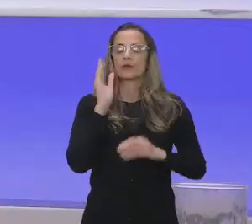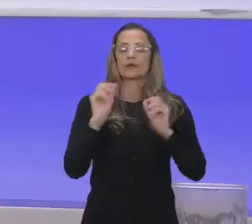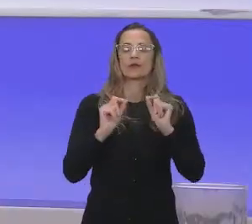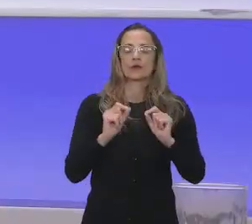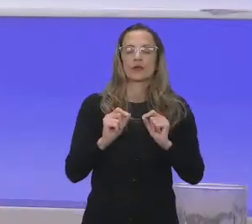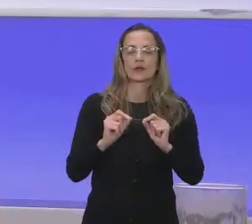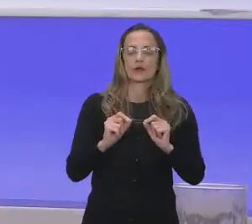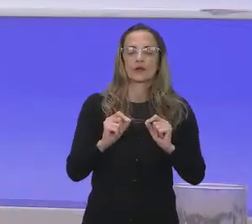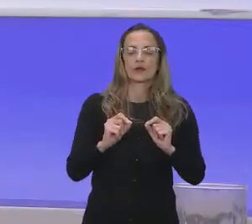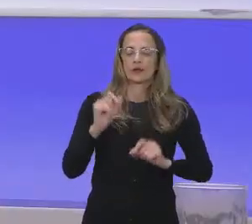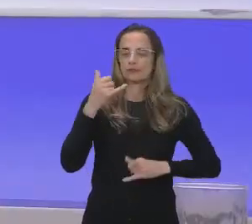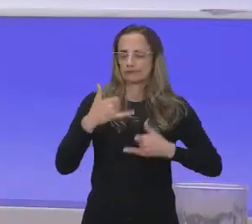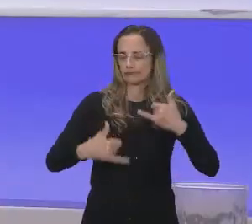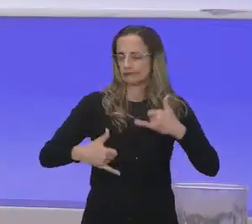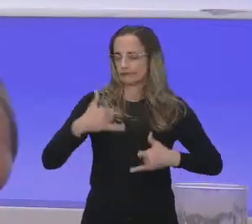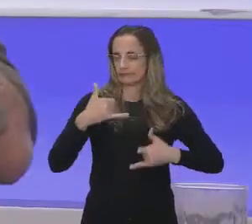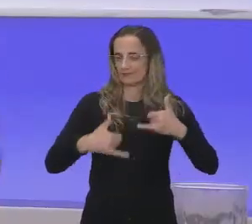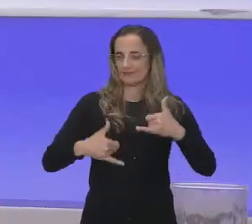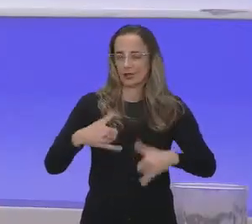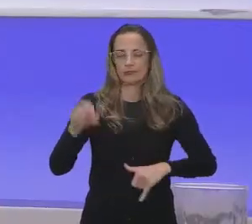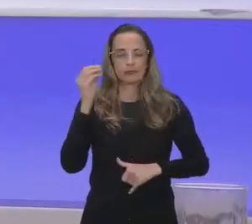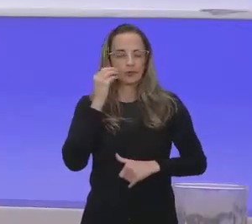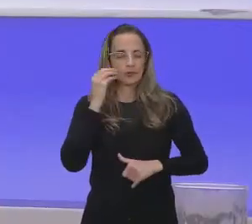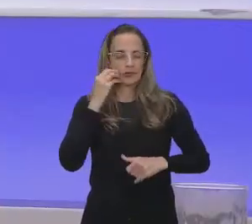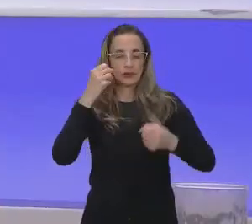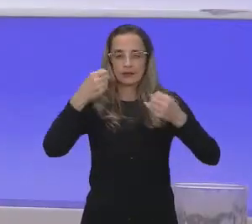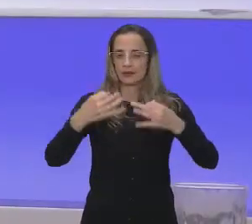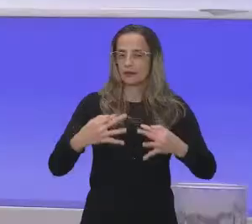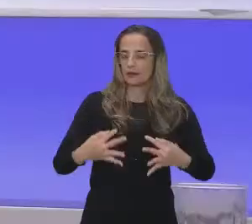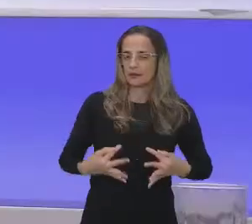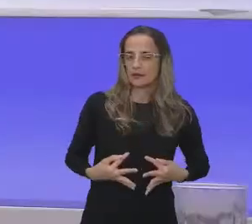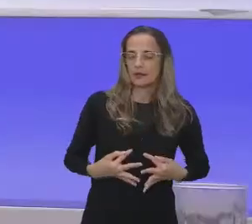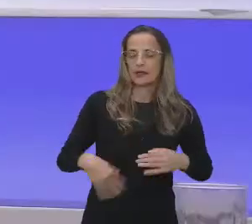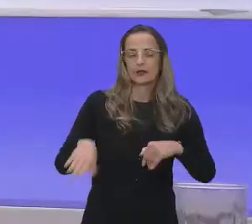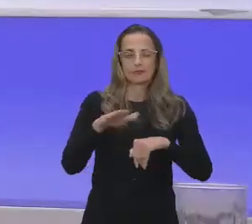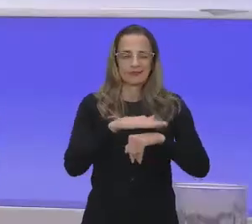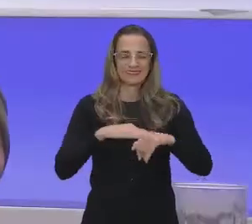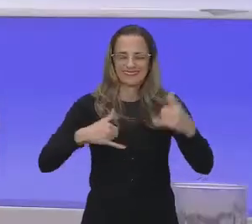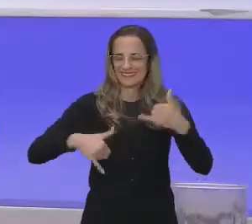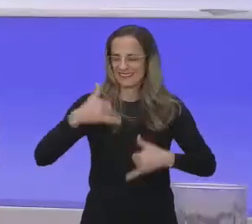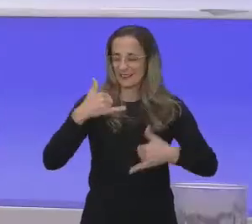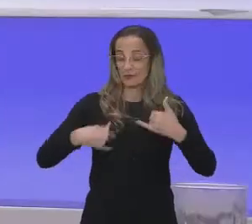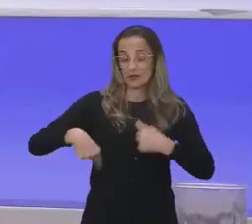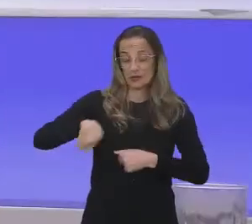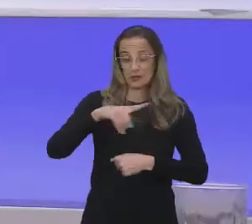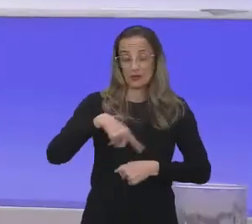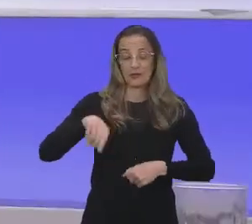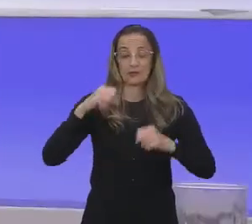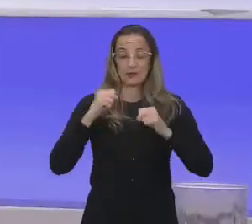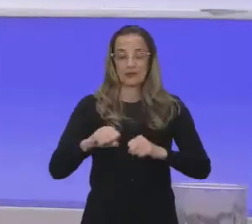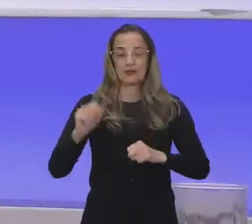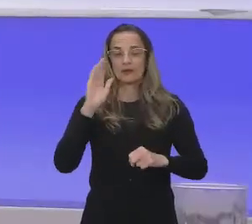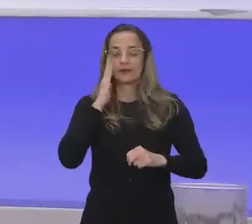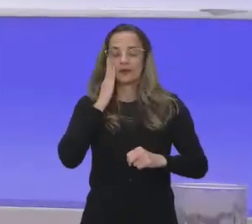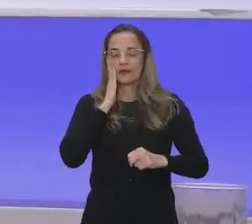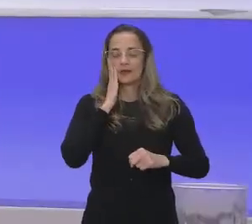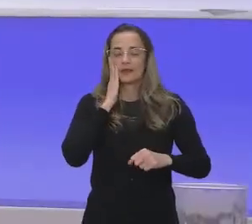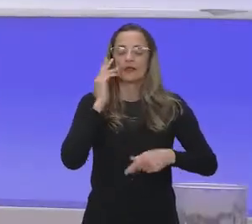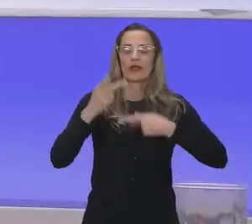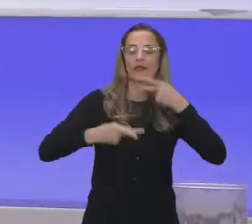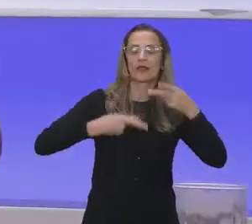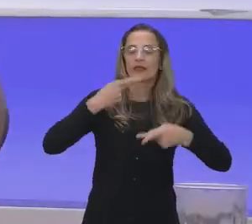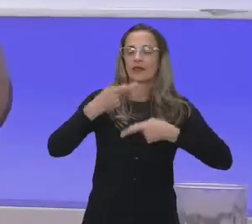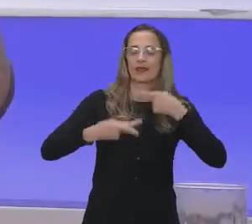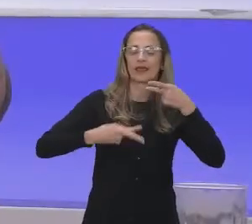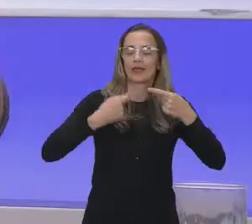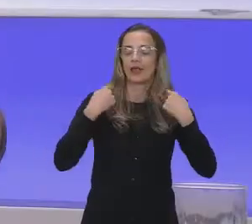já bem lúdica, que eu tentei aqui fazer uma conversa lúdica para a gente poder formar esse senso crítico juntos